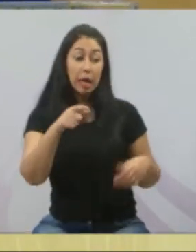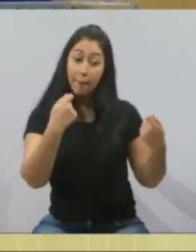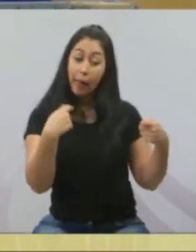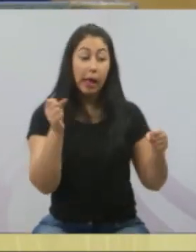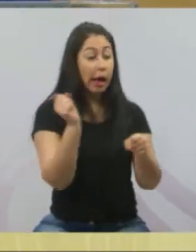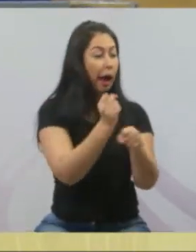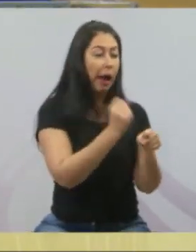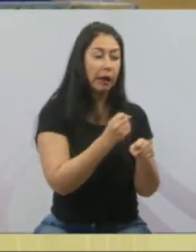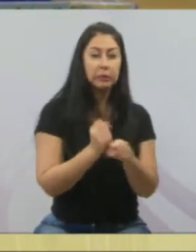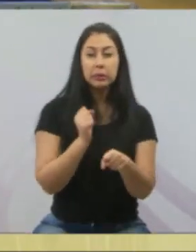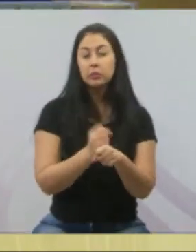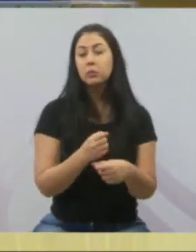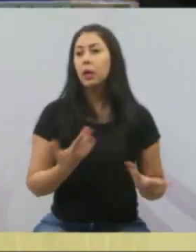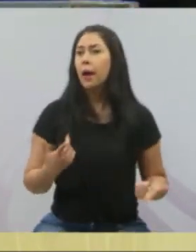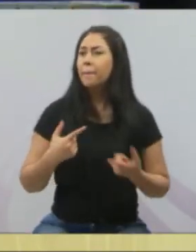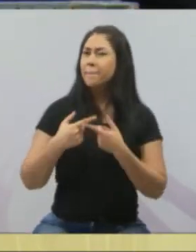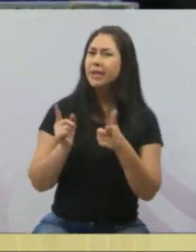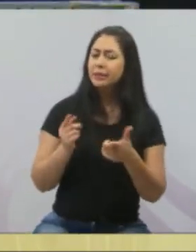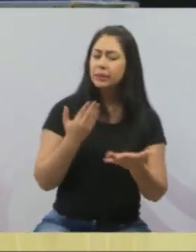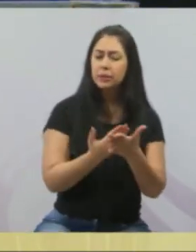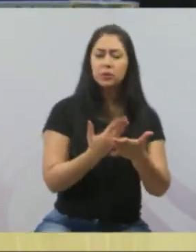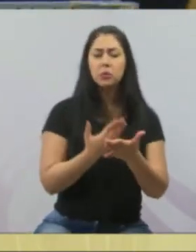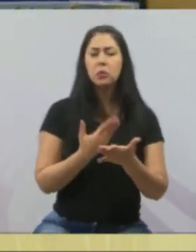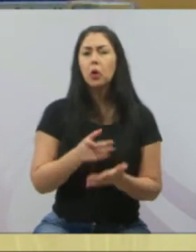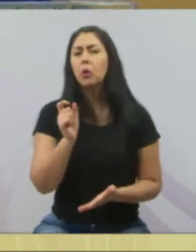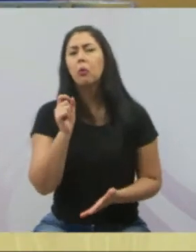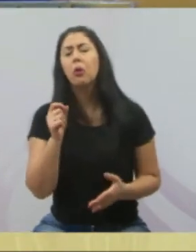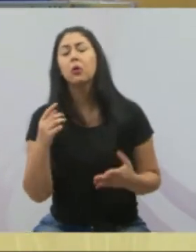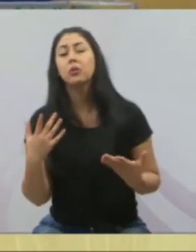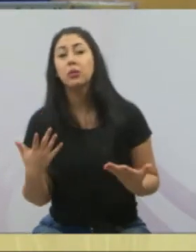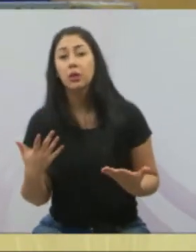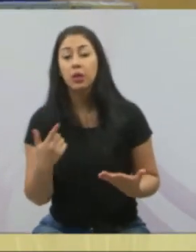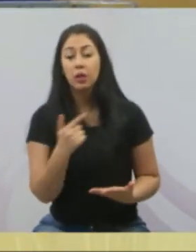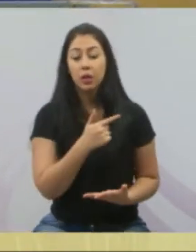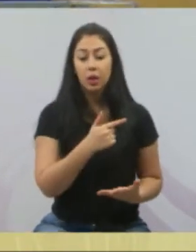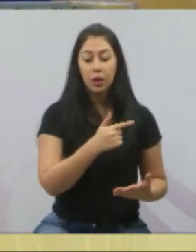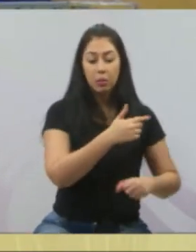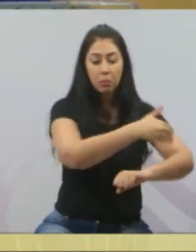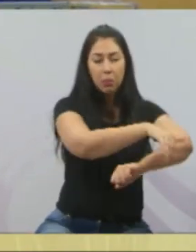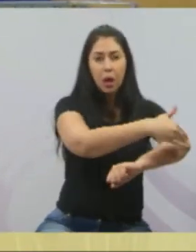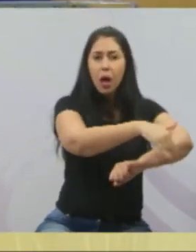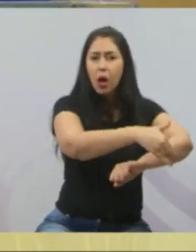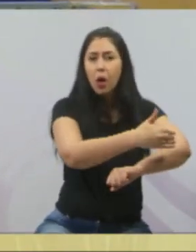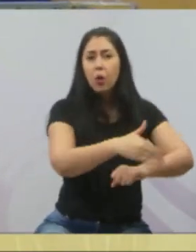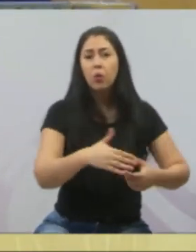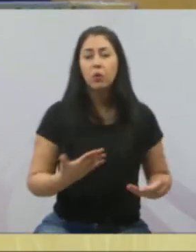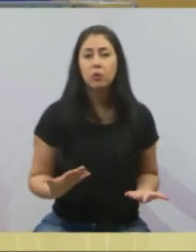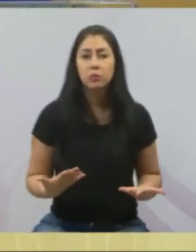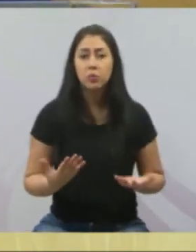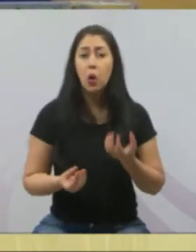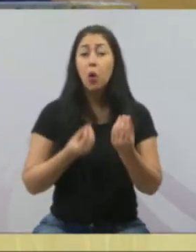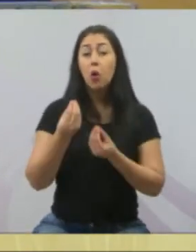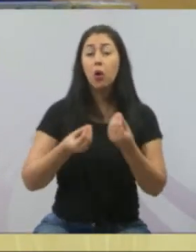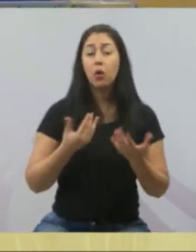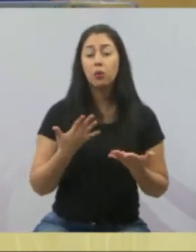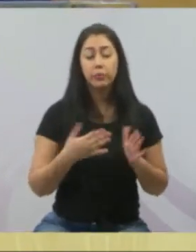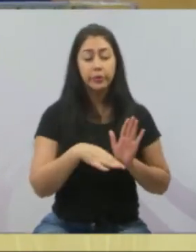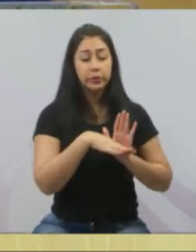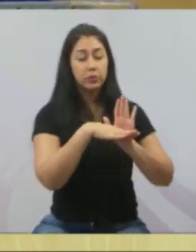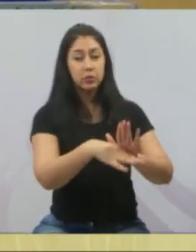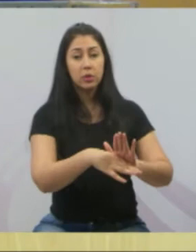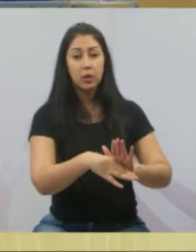ao senhor prefeito municipal de Jacareí o seguinte pedido de informações. Tendo em vista que em São José dos Campos é permitido fumacê, por qual motivo o mesmo não